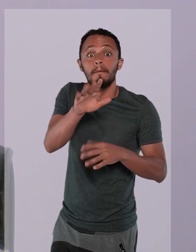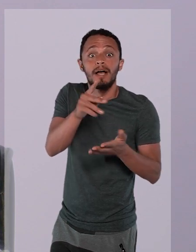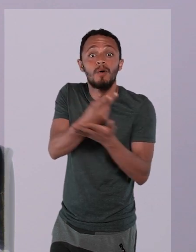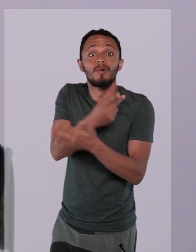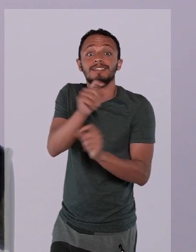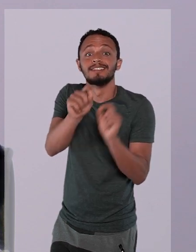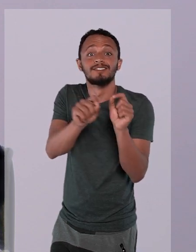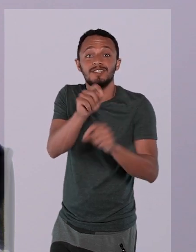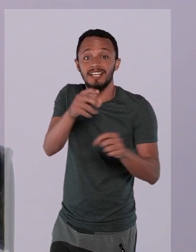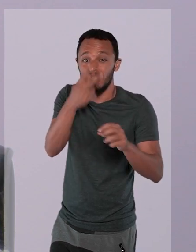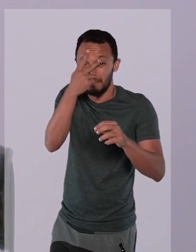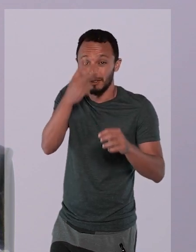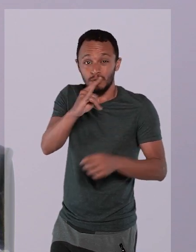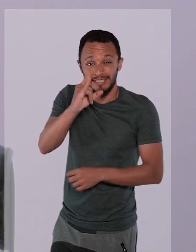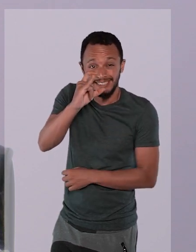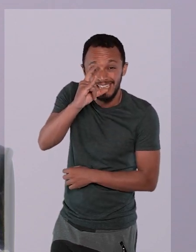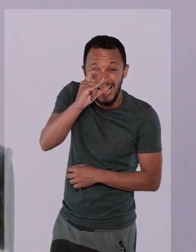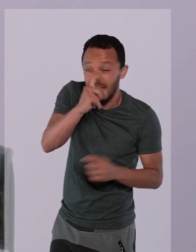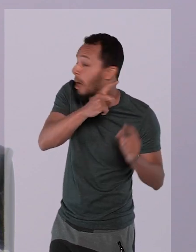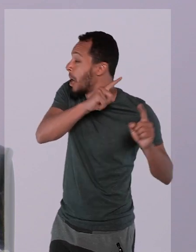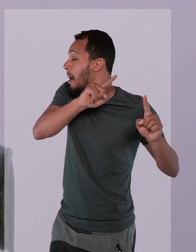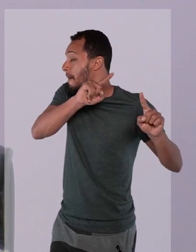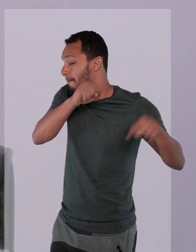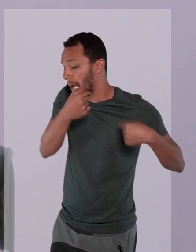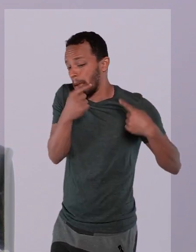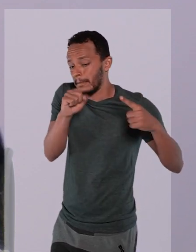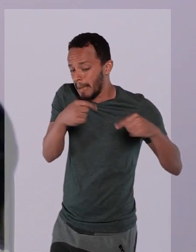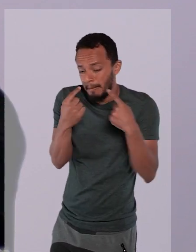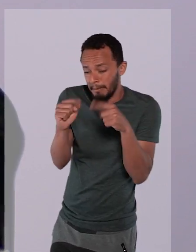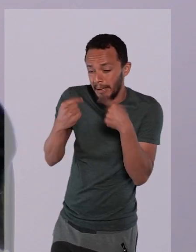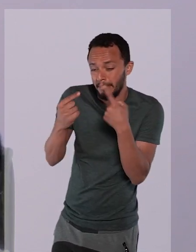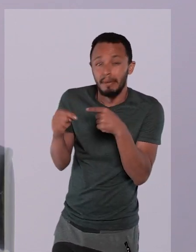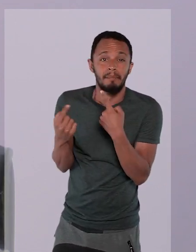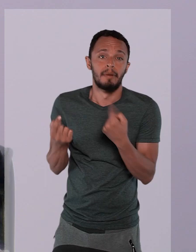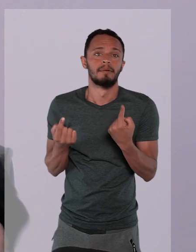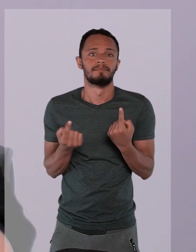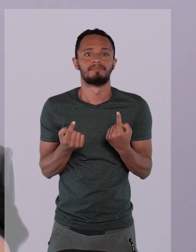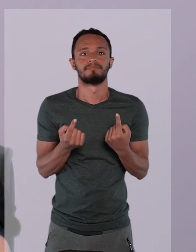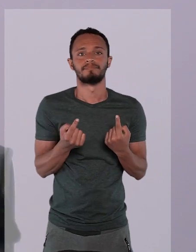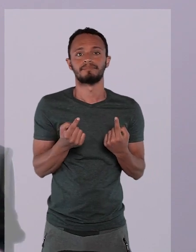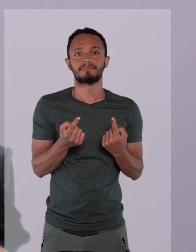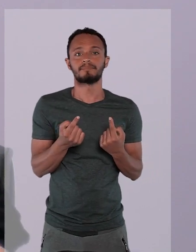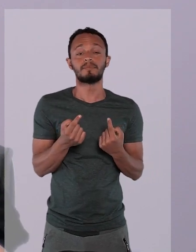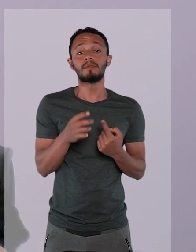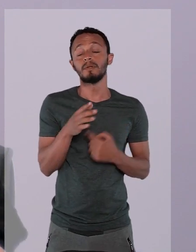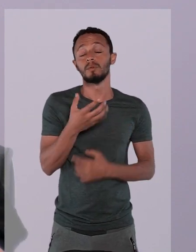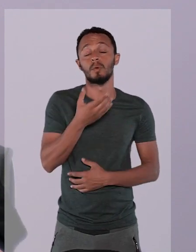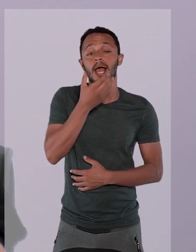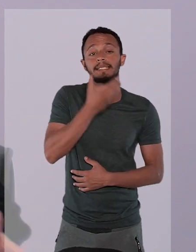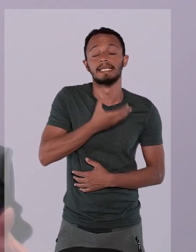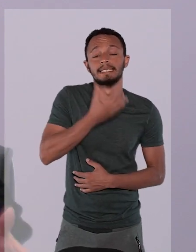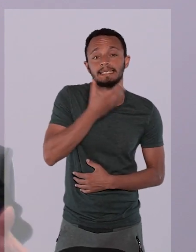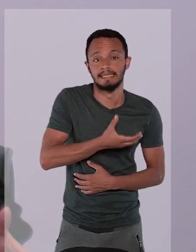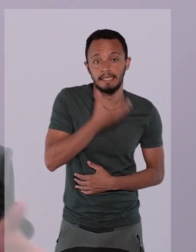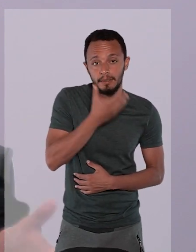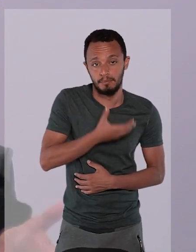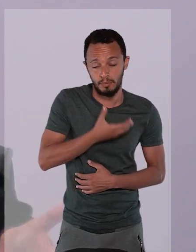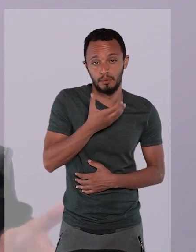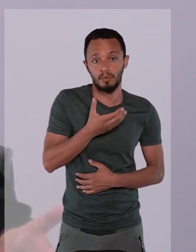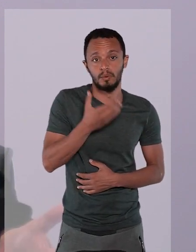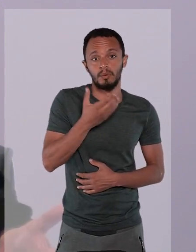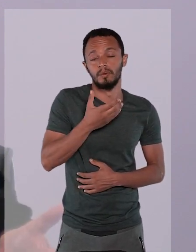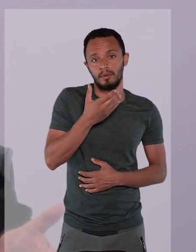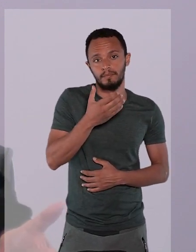dizer a verdade. Só uma curiosidade, Afonso, no Natal de 2020, a situação estava muito grave, não